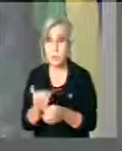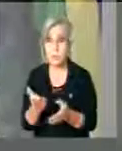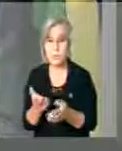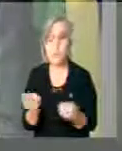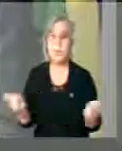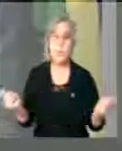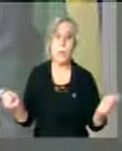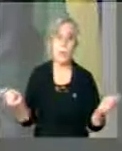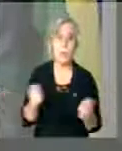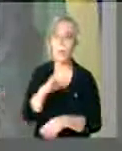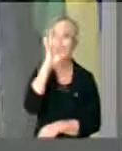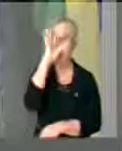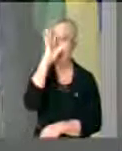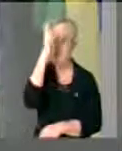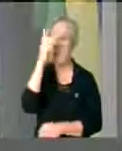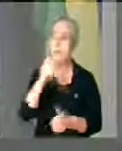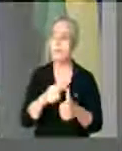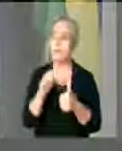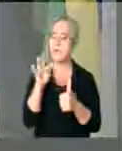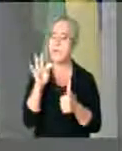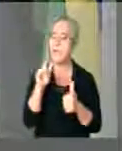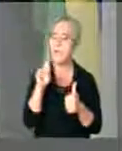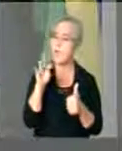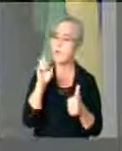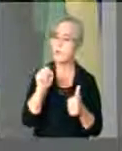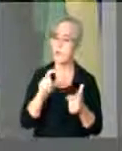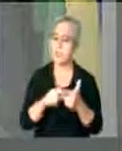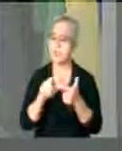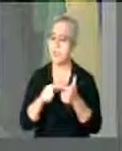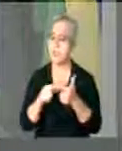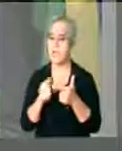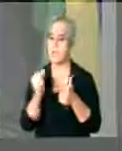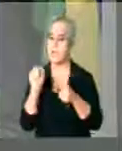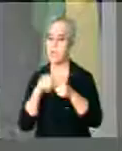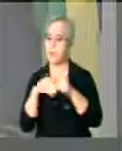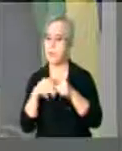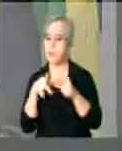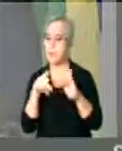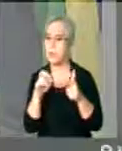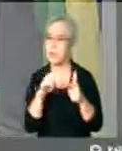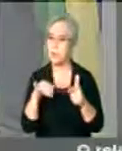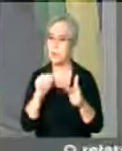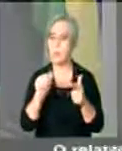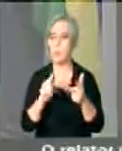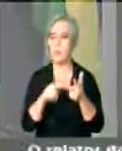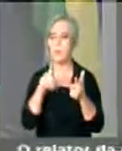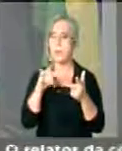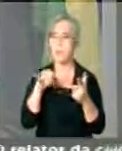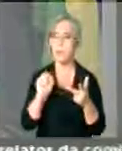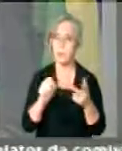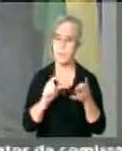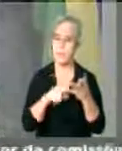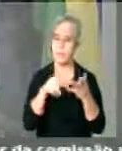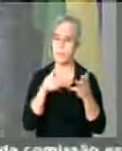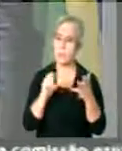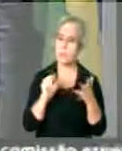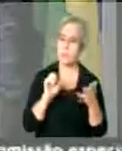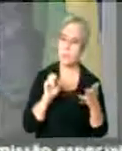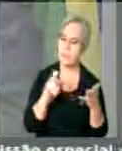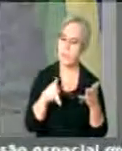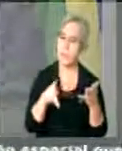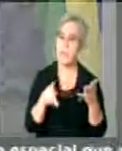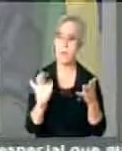ter resolvido o Fundo de Garantia, a caderneta de poupança, o PIS, o PASEP.